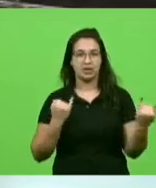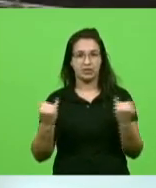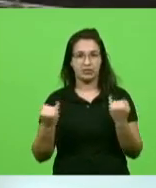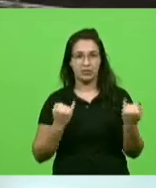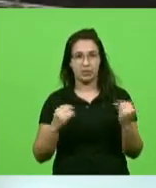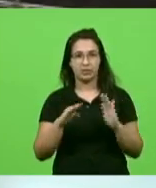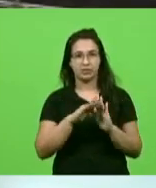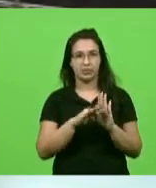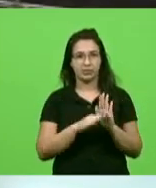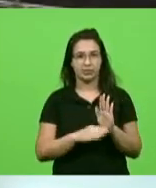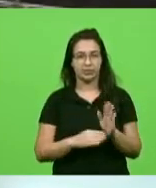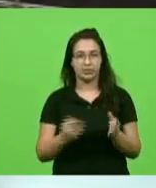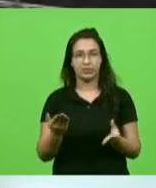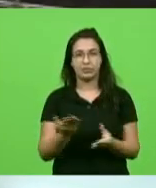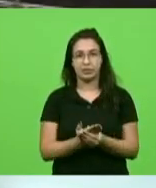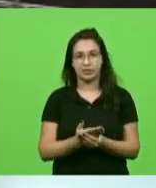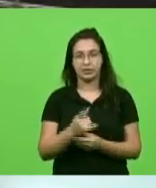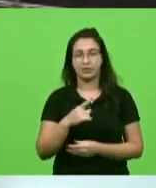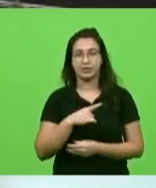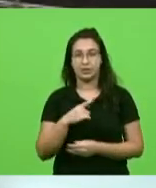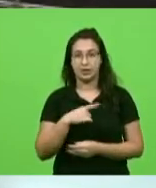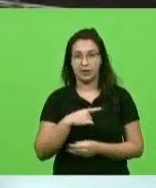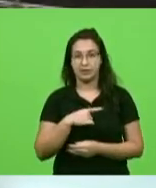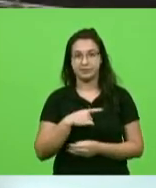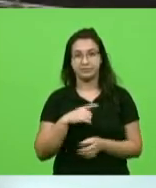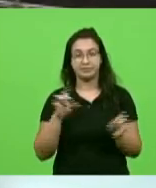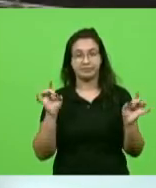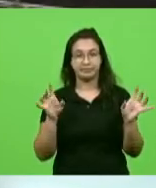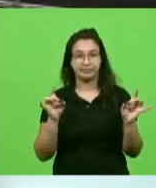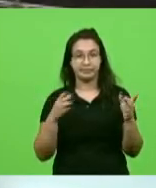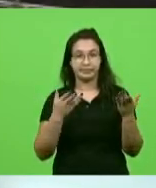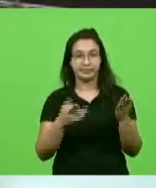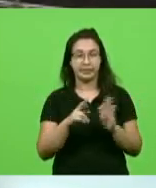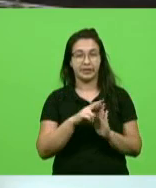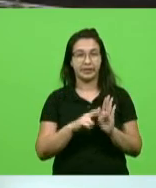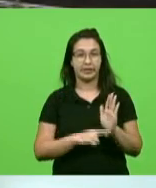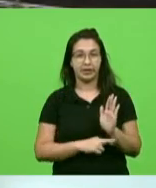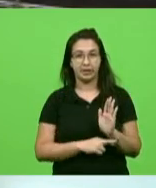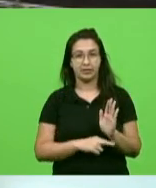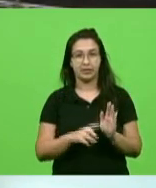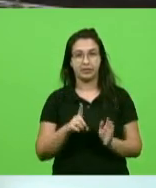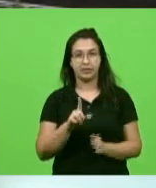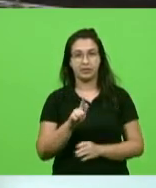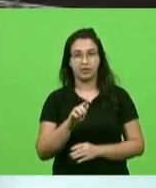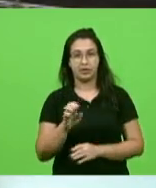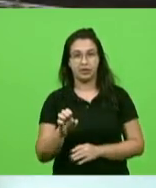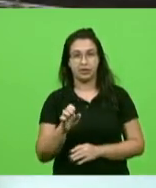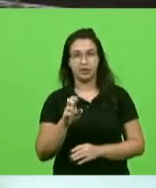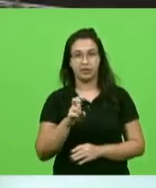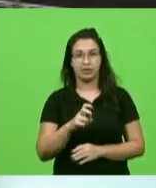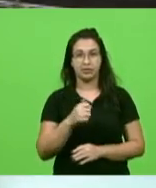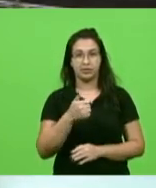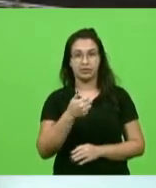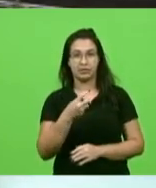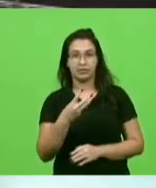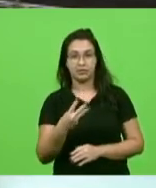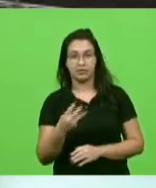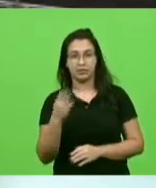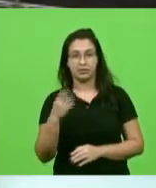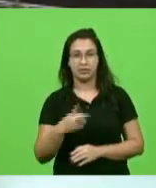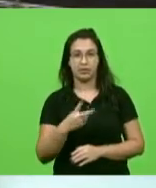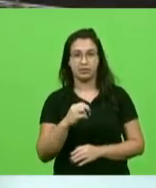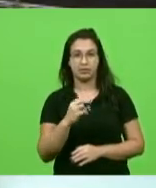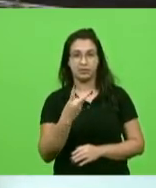constantes do processo E é em especial do relatório 513/17